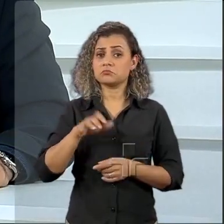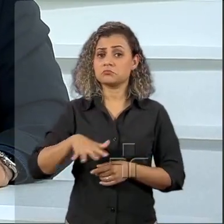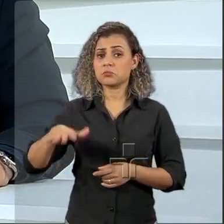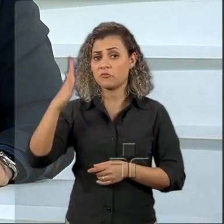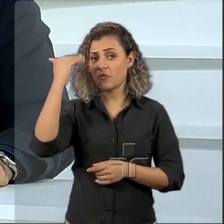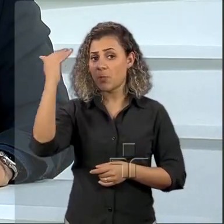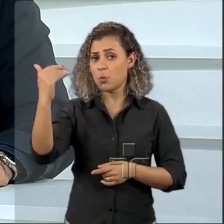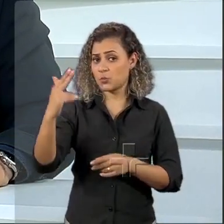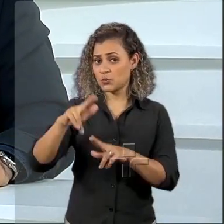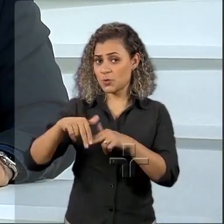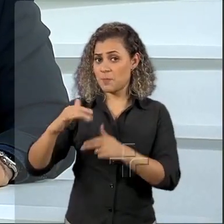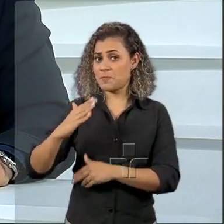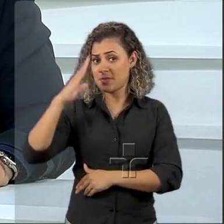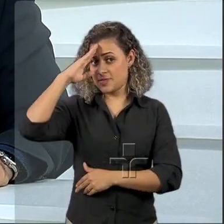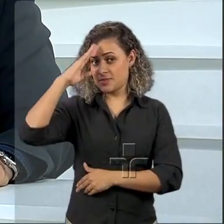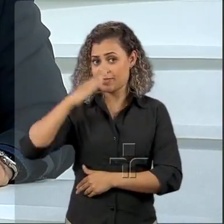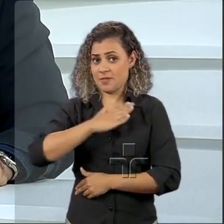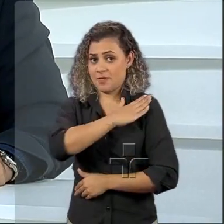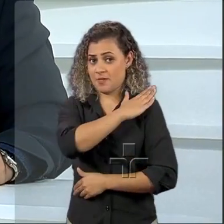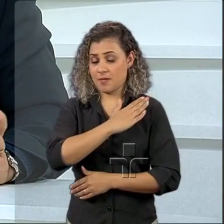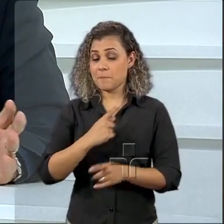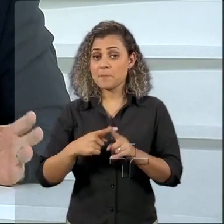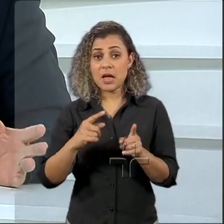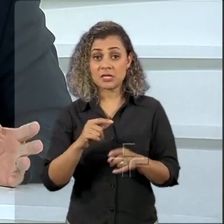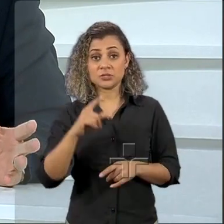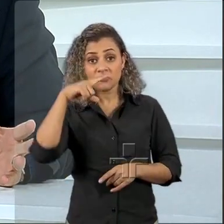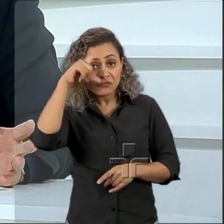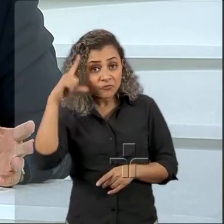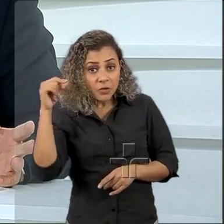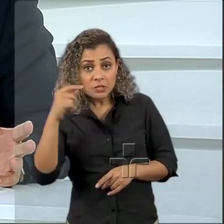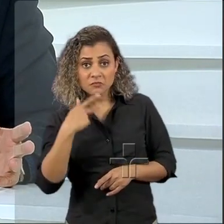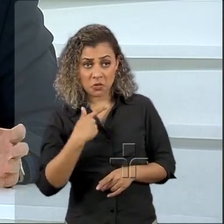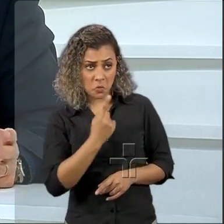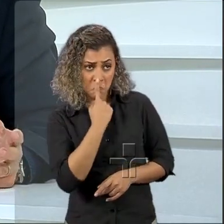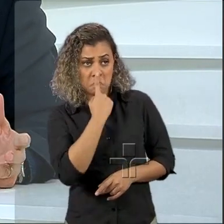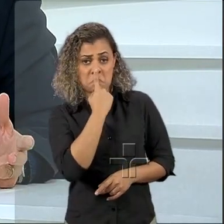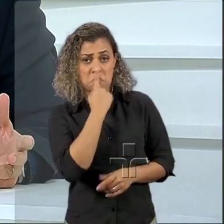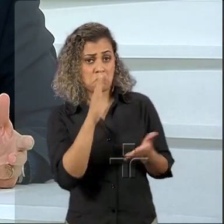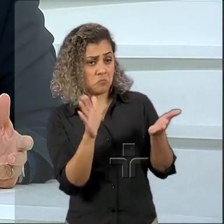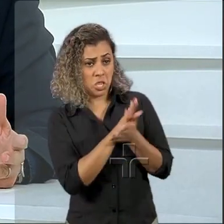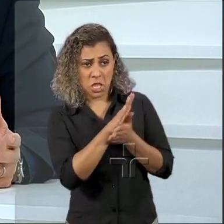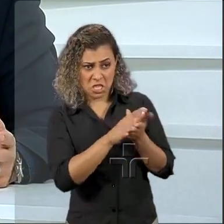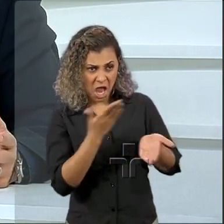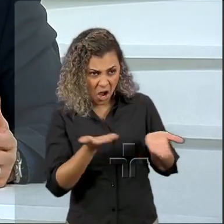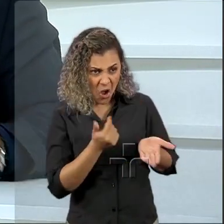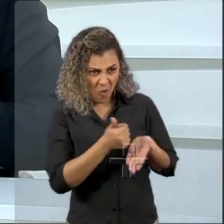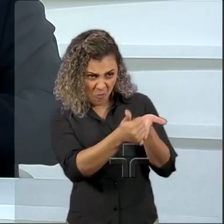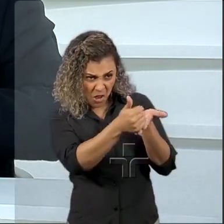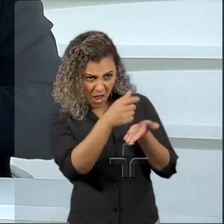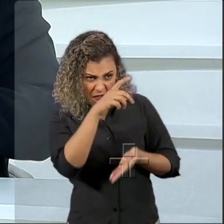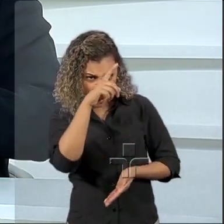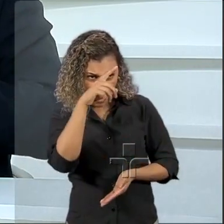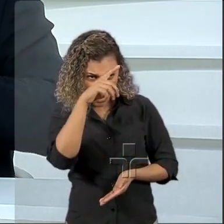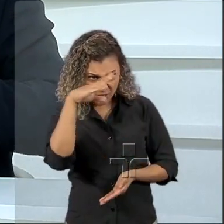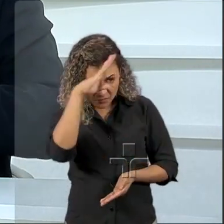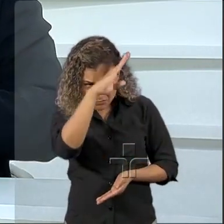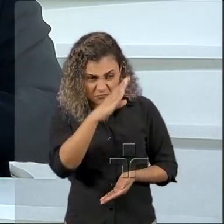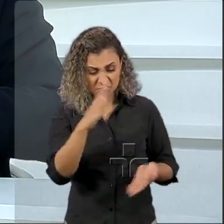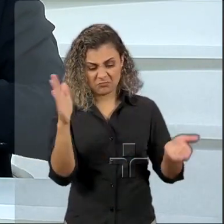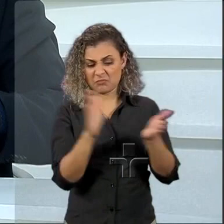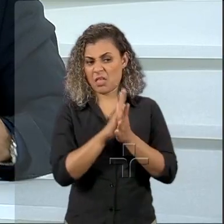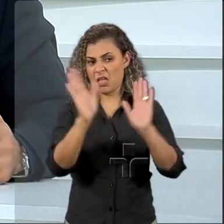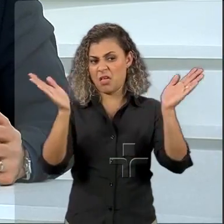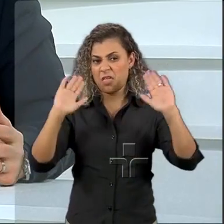popular. Em compensação, o próprio Márcio França depois falou, olha, eu nunca tive afinidade com ele, eu não tenho como agora apoiar. Ou seja, até uma divisão